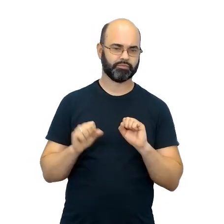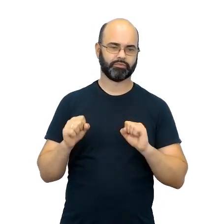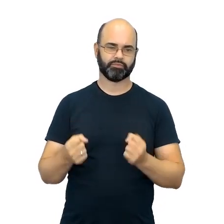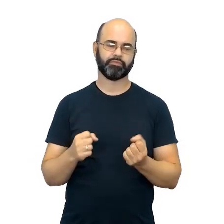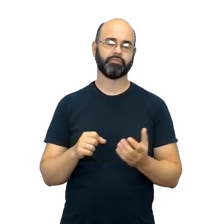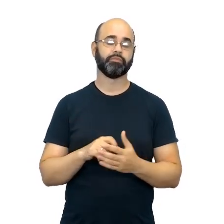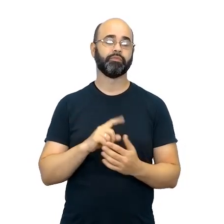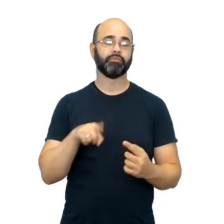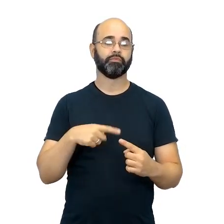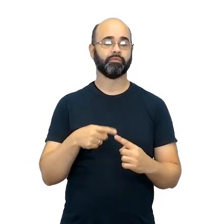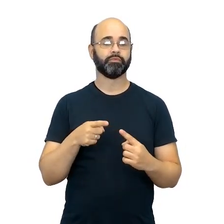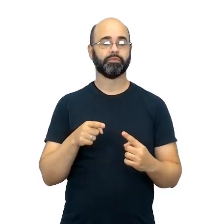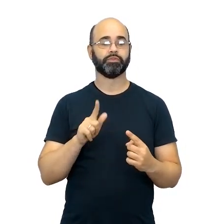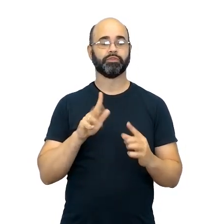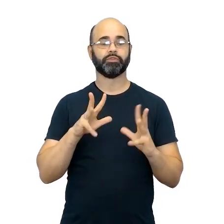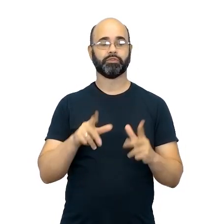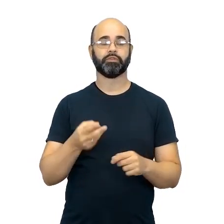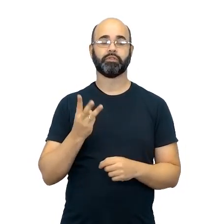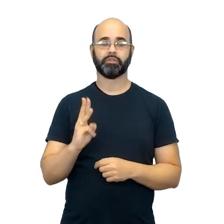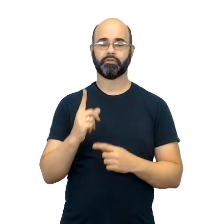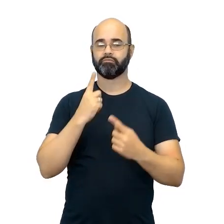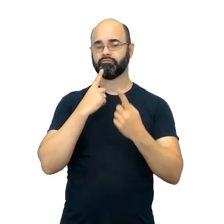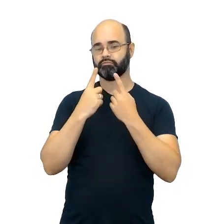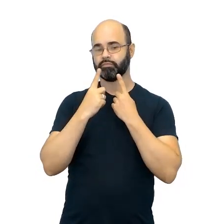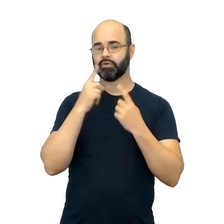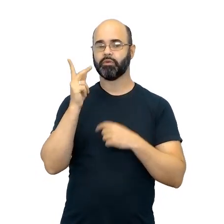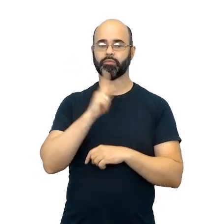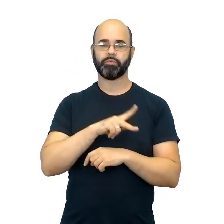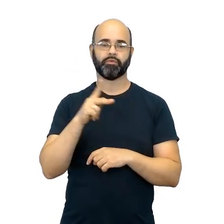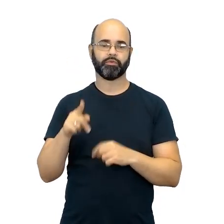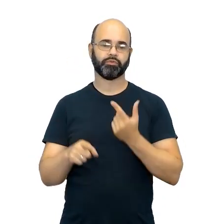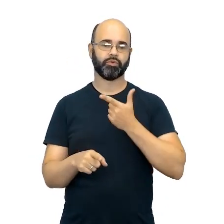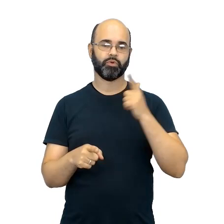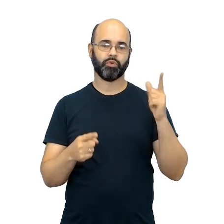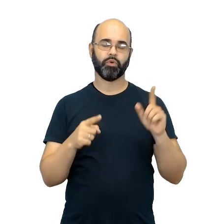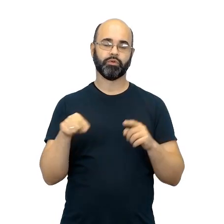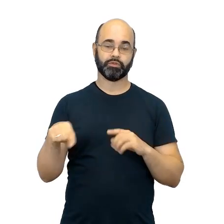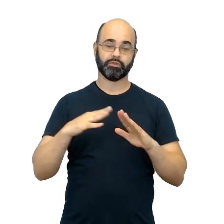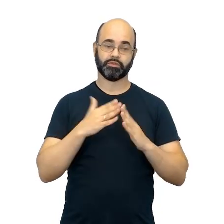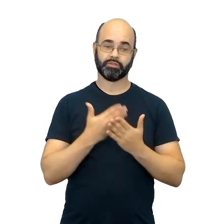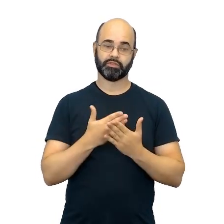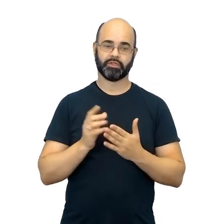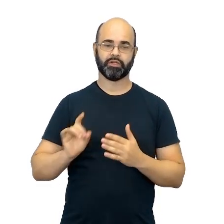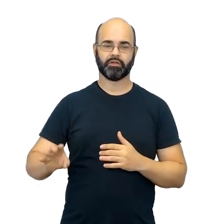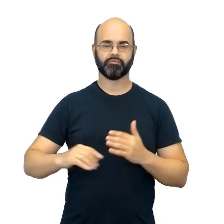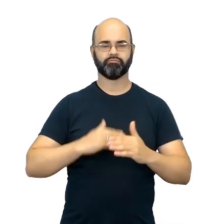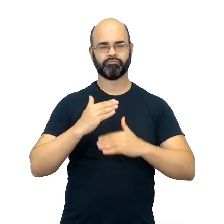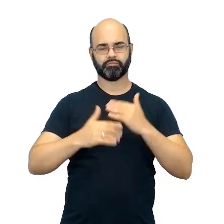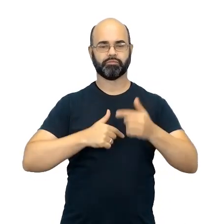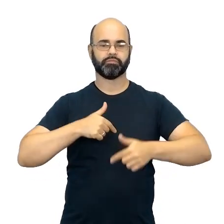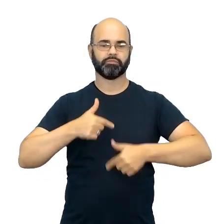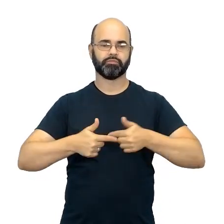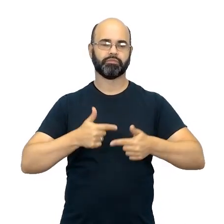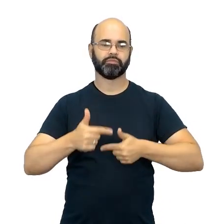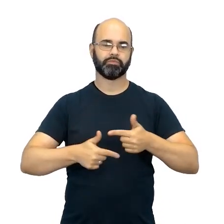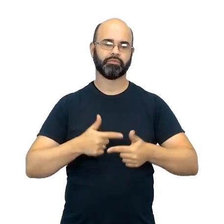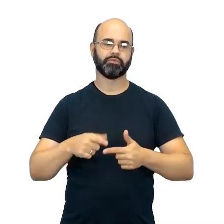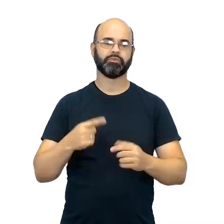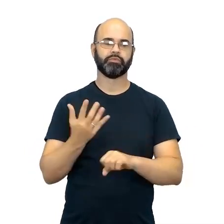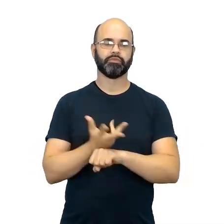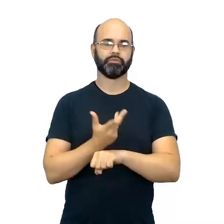3, dialogar sempre que possível com outros professores da unidade escolar, visando o desenvolvimento de ações pluri e